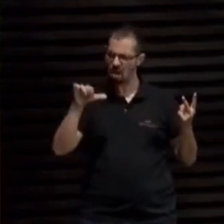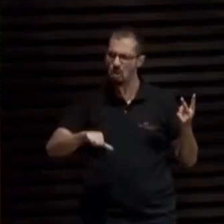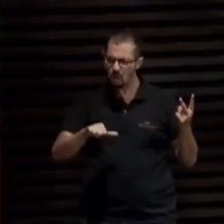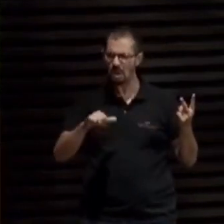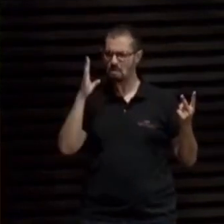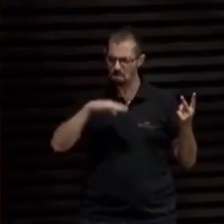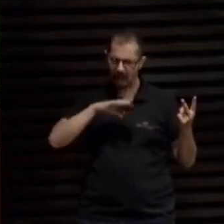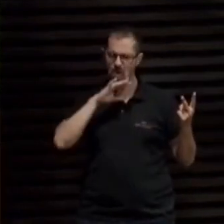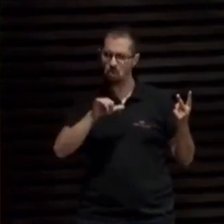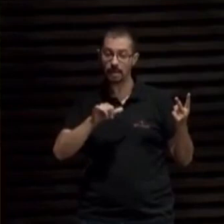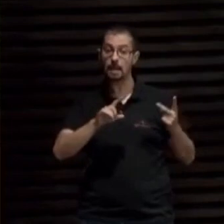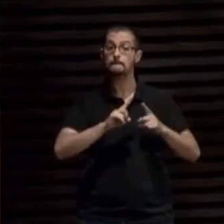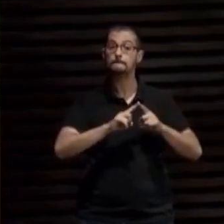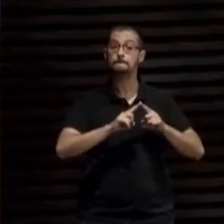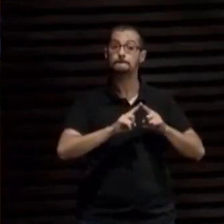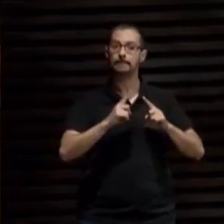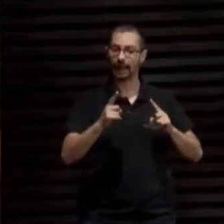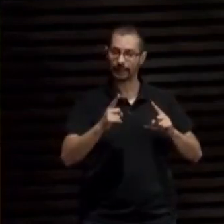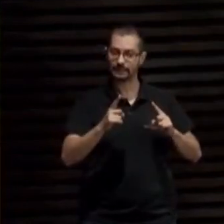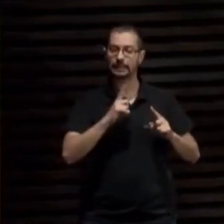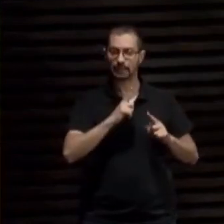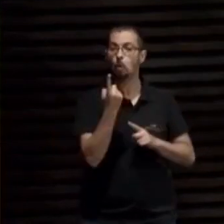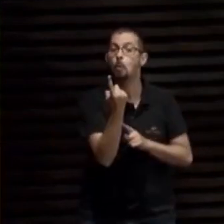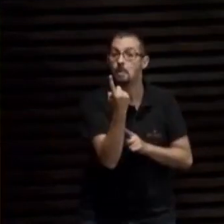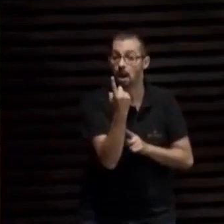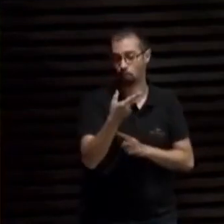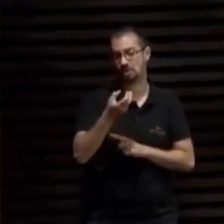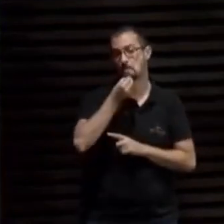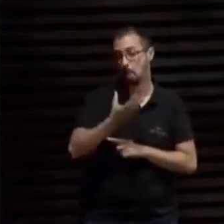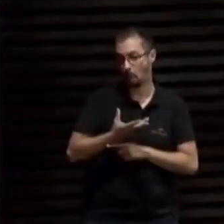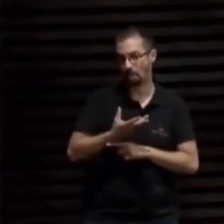eu não conheço aqui na igreja quem cozinha melhor do que ela.